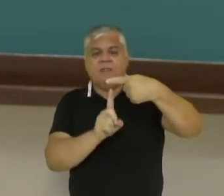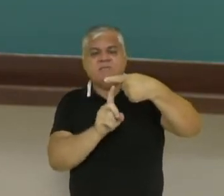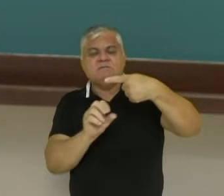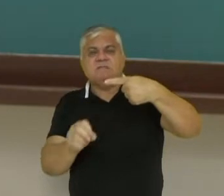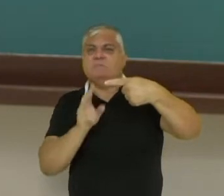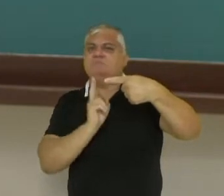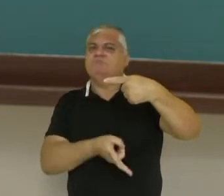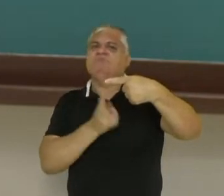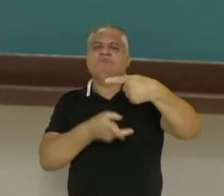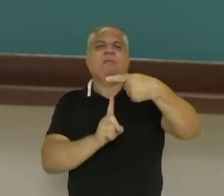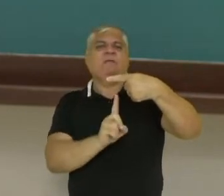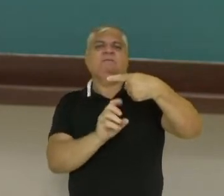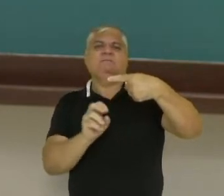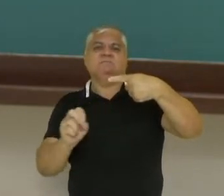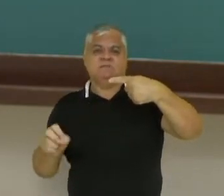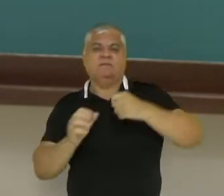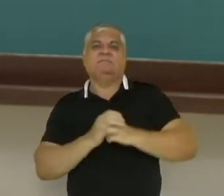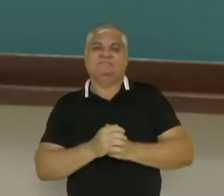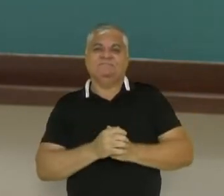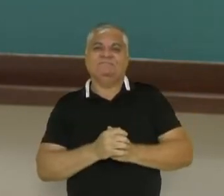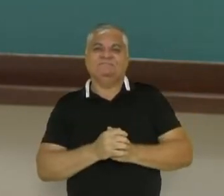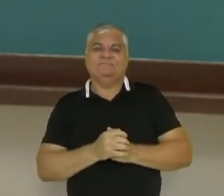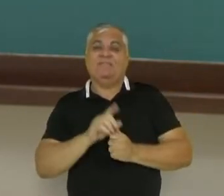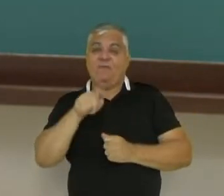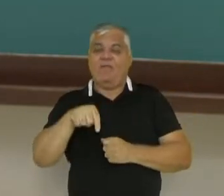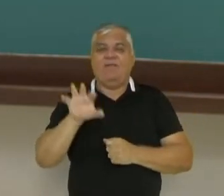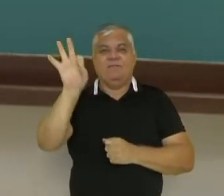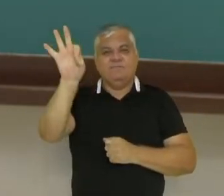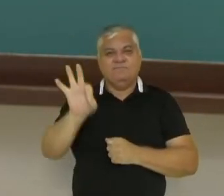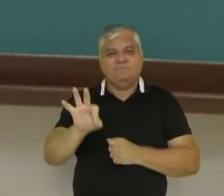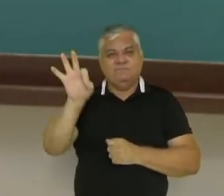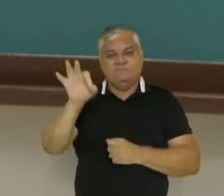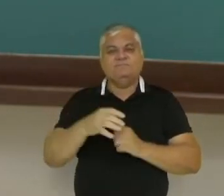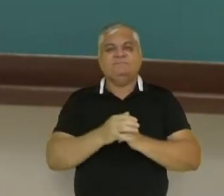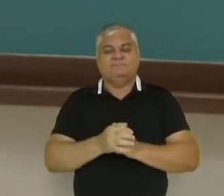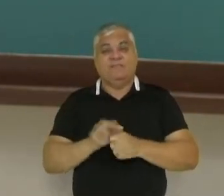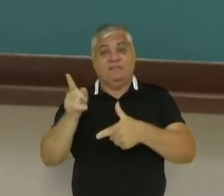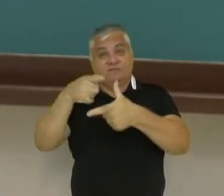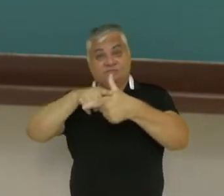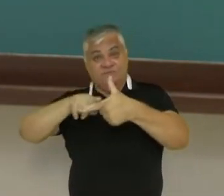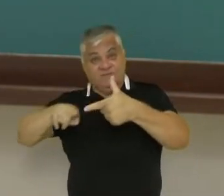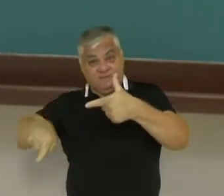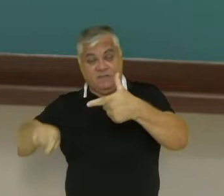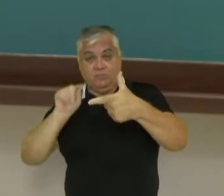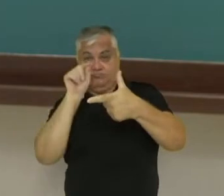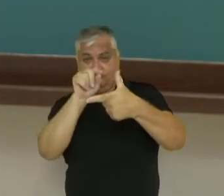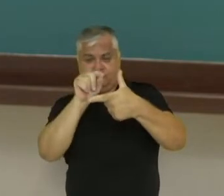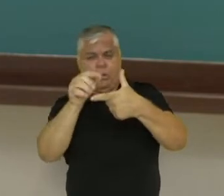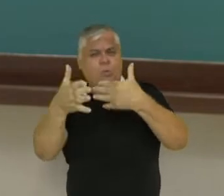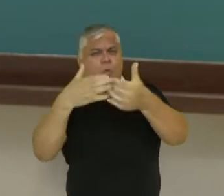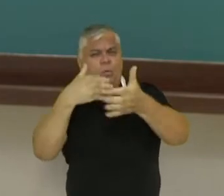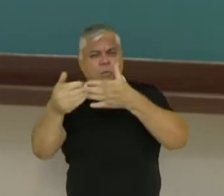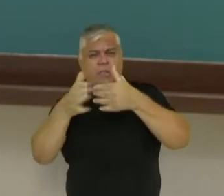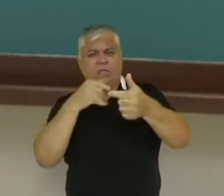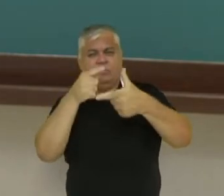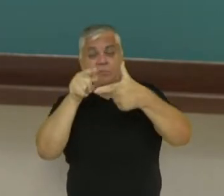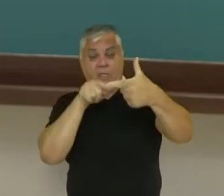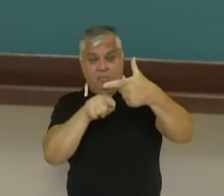todo, 50%. Então, porcentagem é a razão entre um número qualquer e